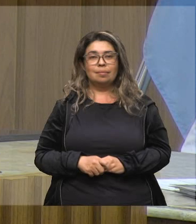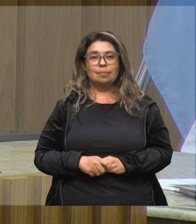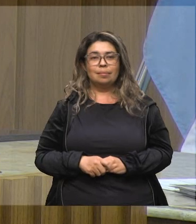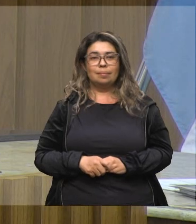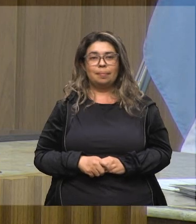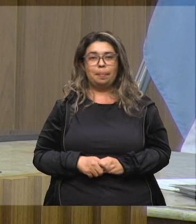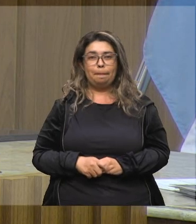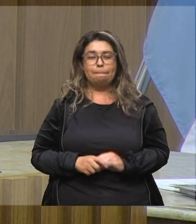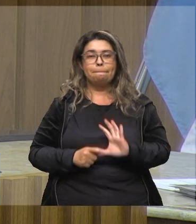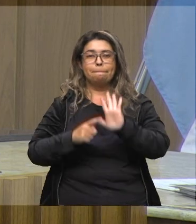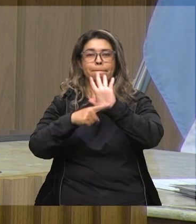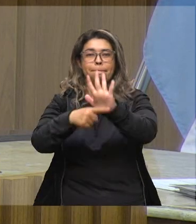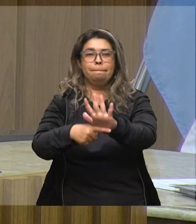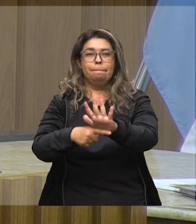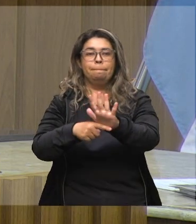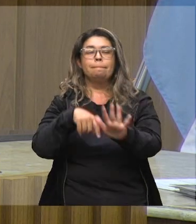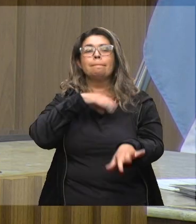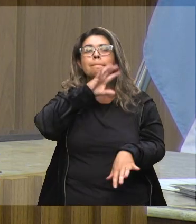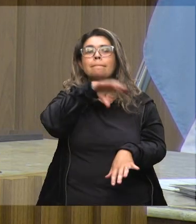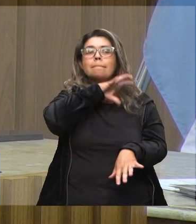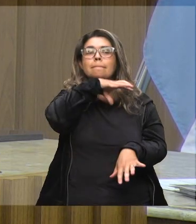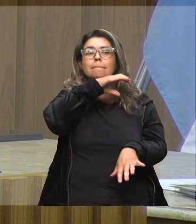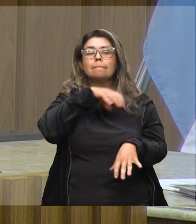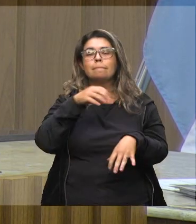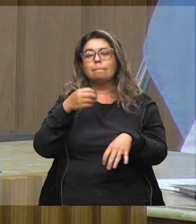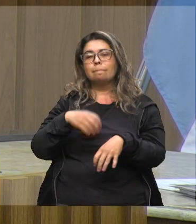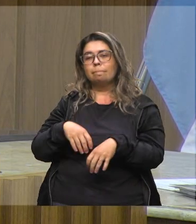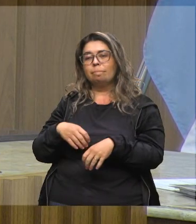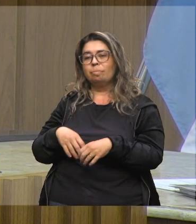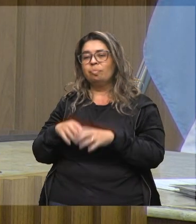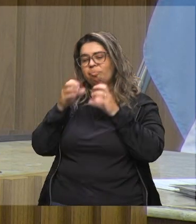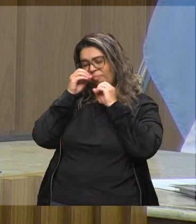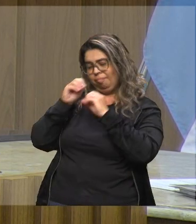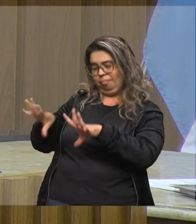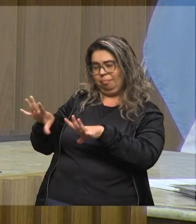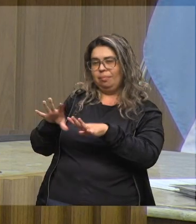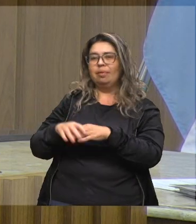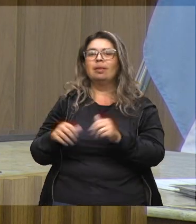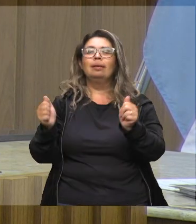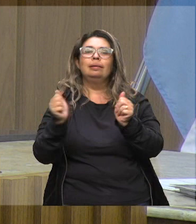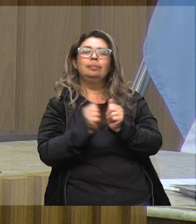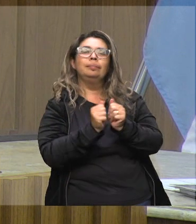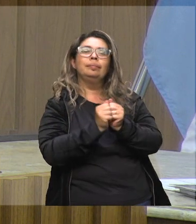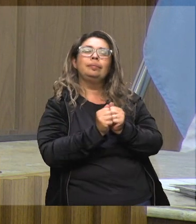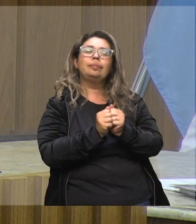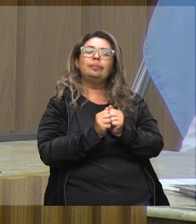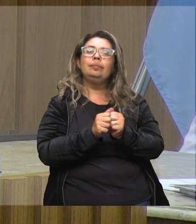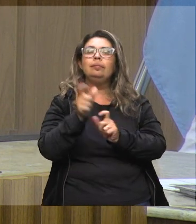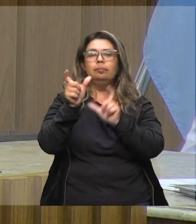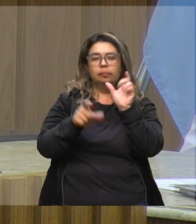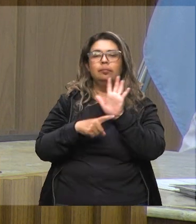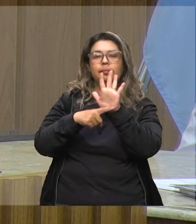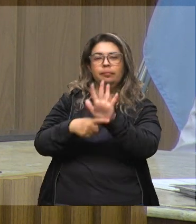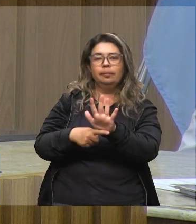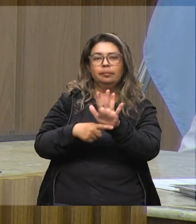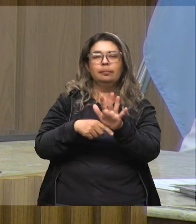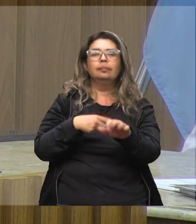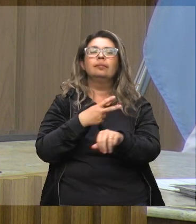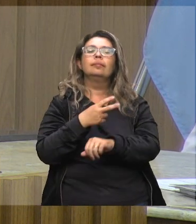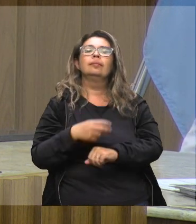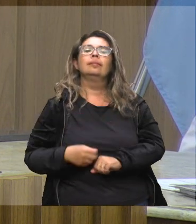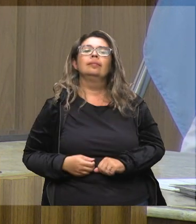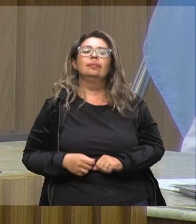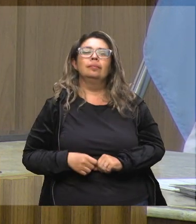para auxiliar em alguns animais abandonados na cidade, e junto com as protetoras vocês se esforçam para